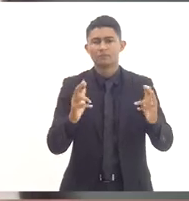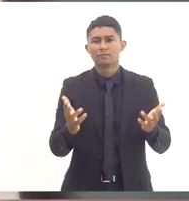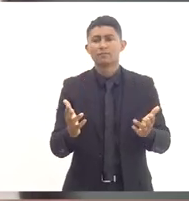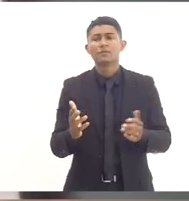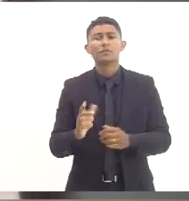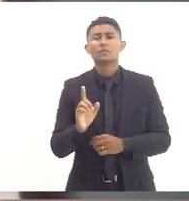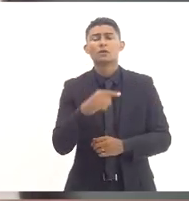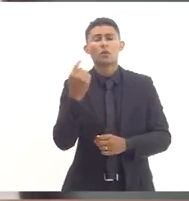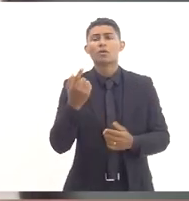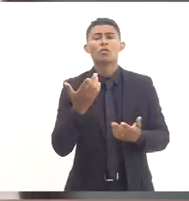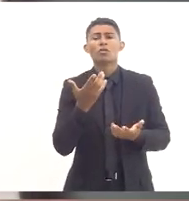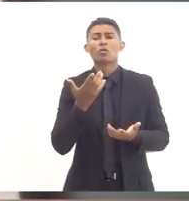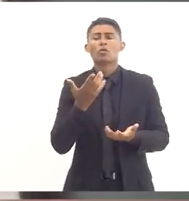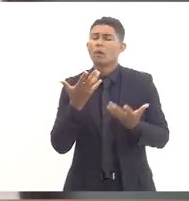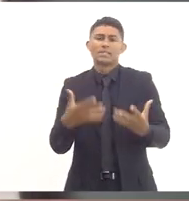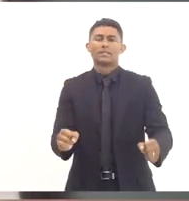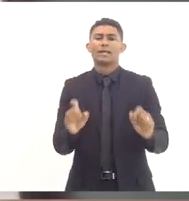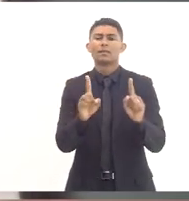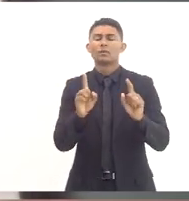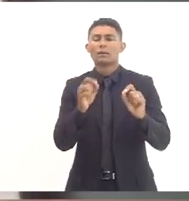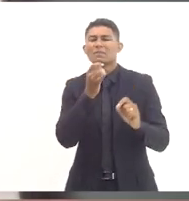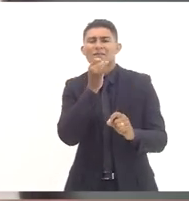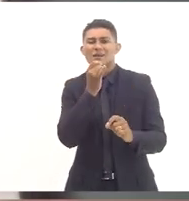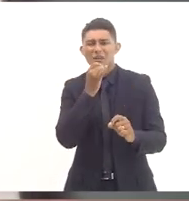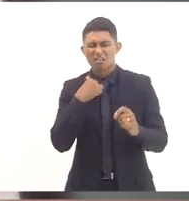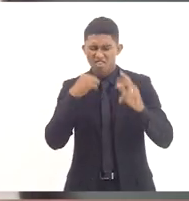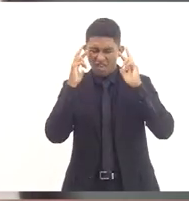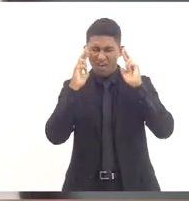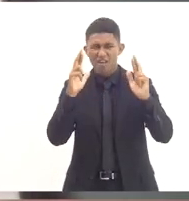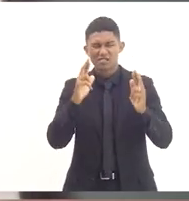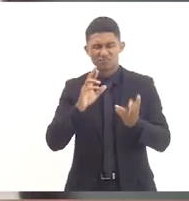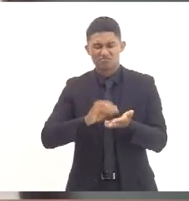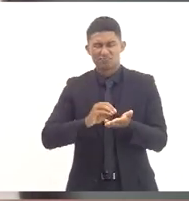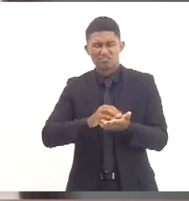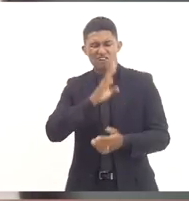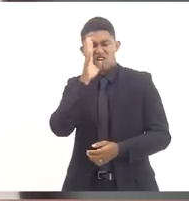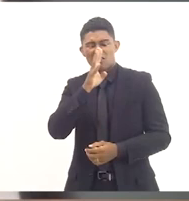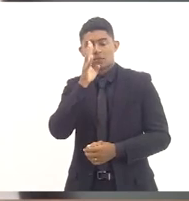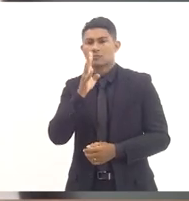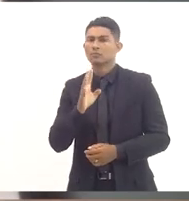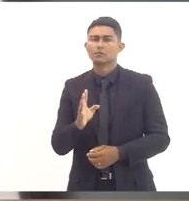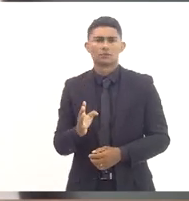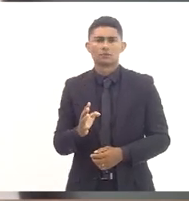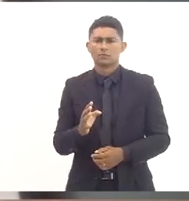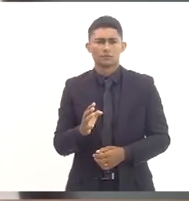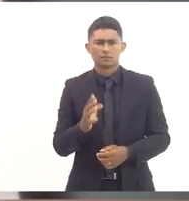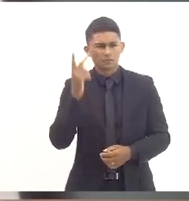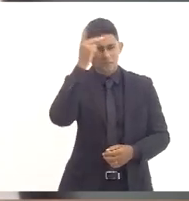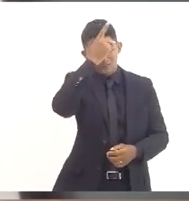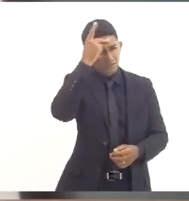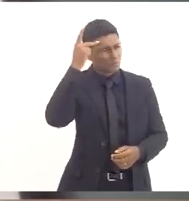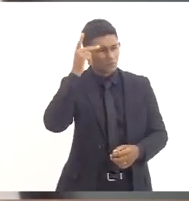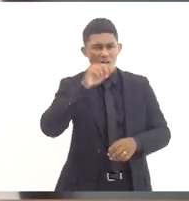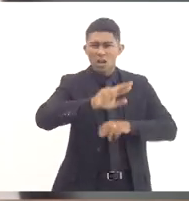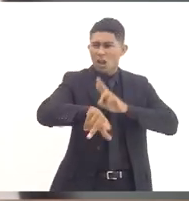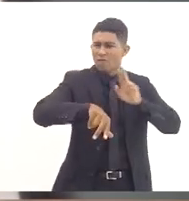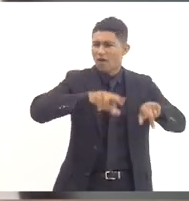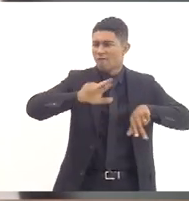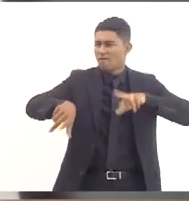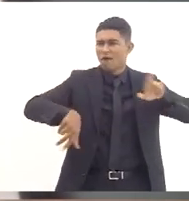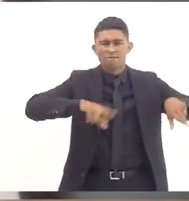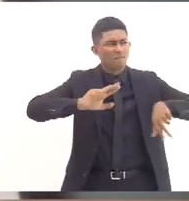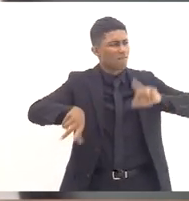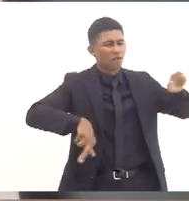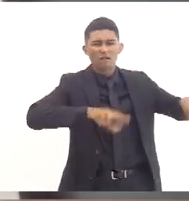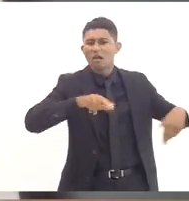gente não pode tolerar a deficiência de caráter o resto todo mundo é igual não tem diferença entre ninguém me interessa o que que vai